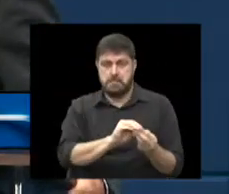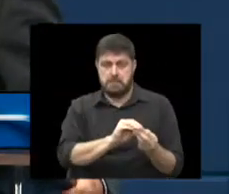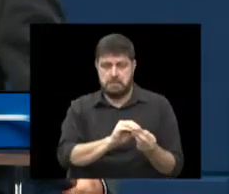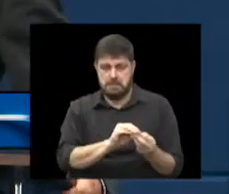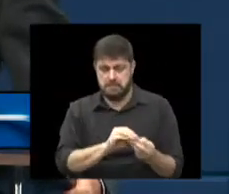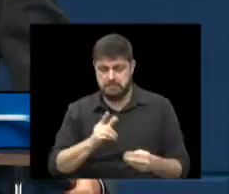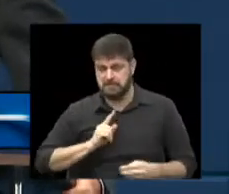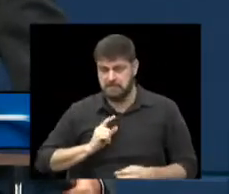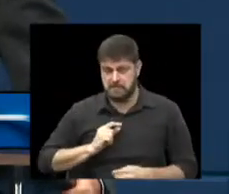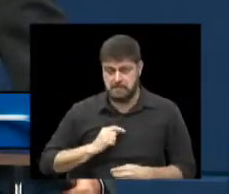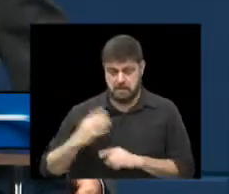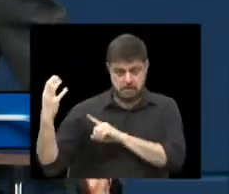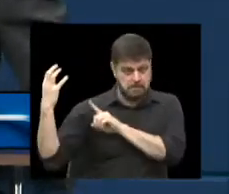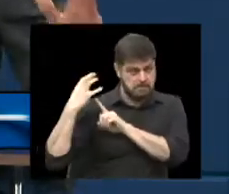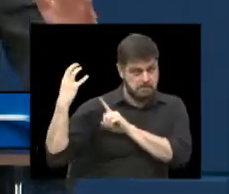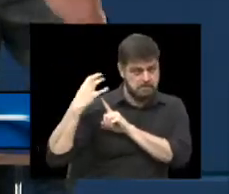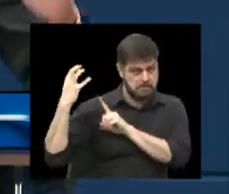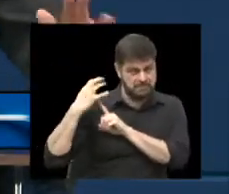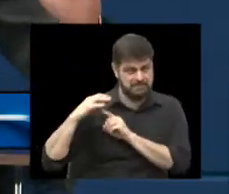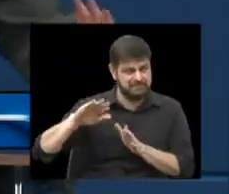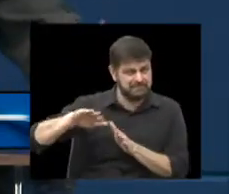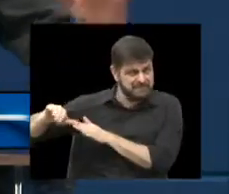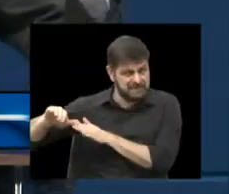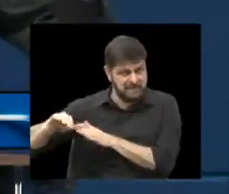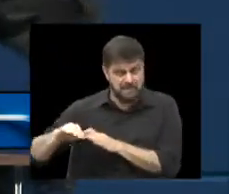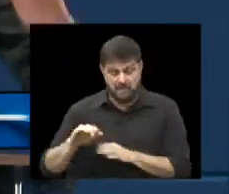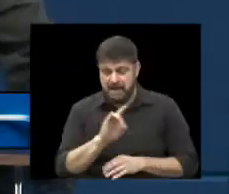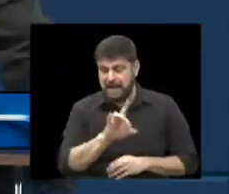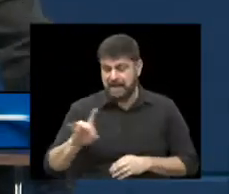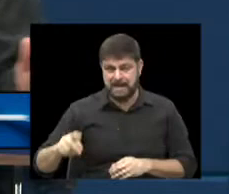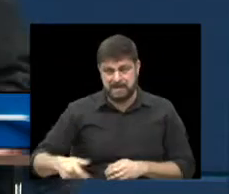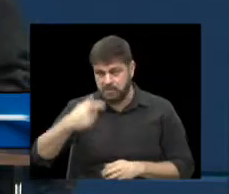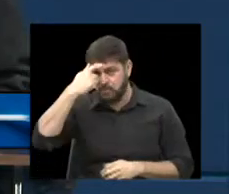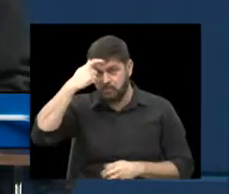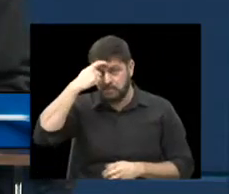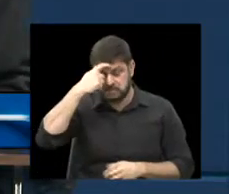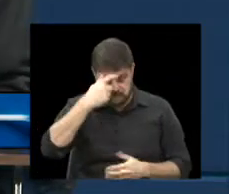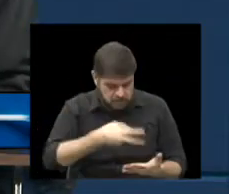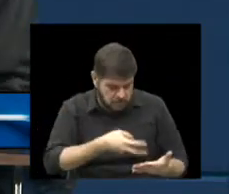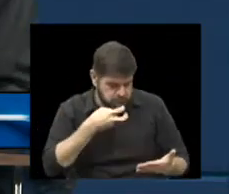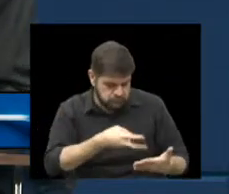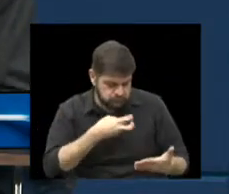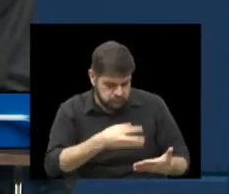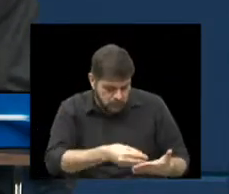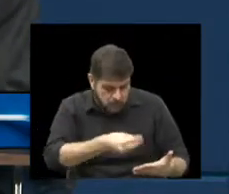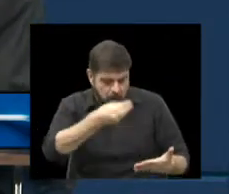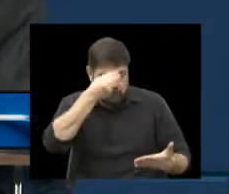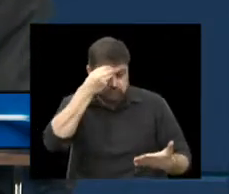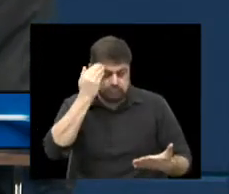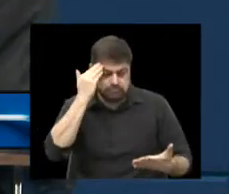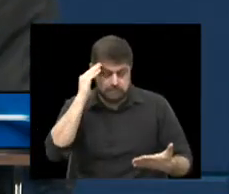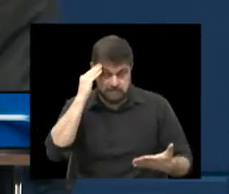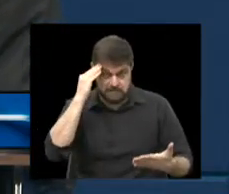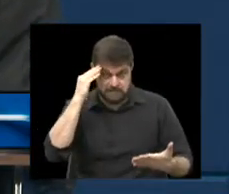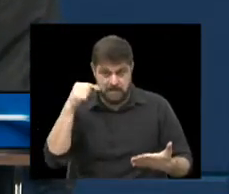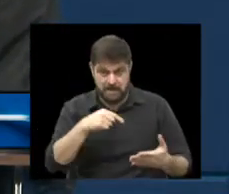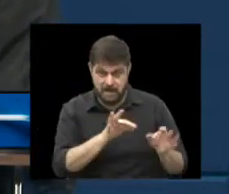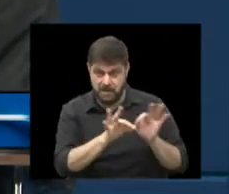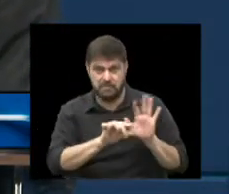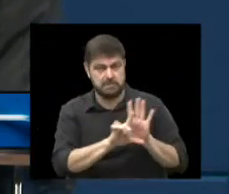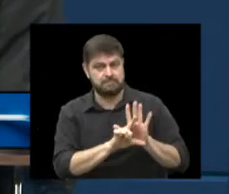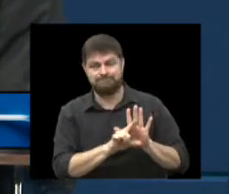pela opinião do outro. Todos podem tirar as suas próprias conclusões. E o projeto realmente